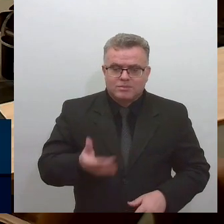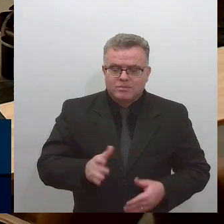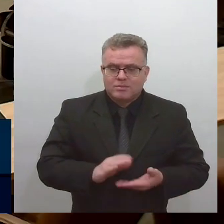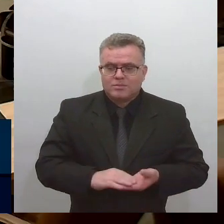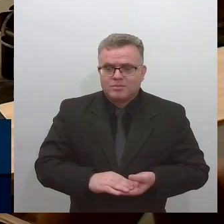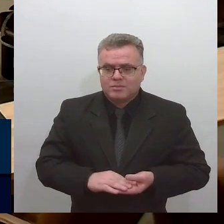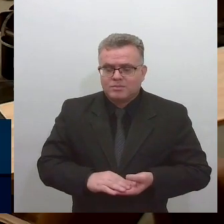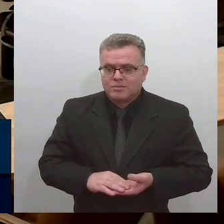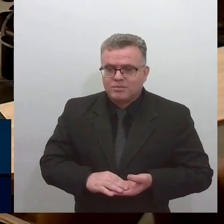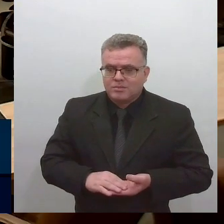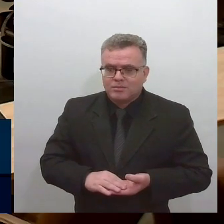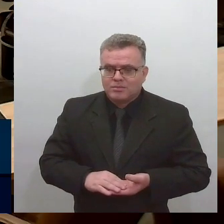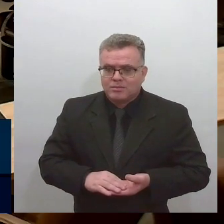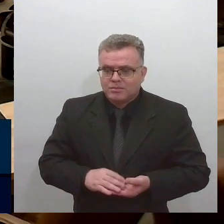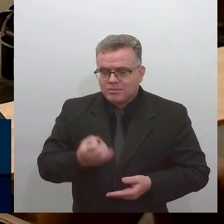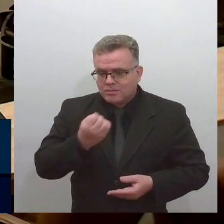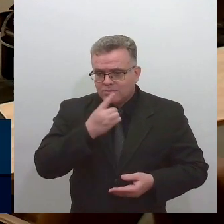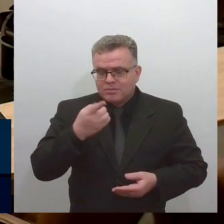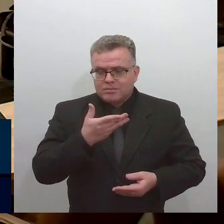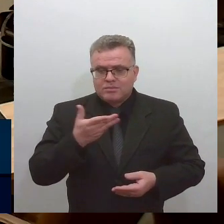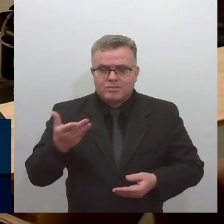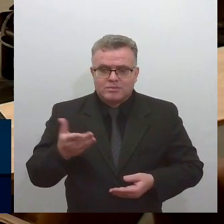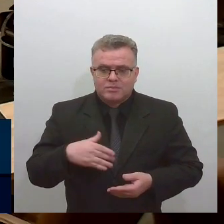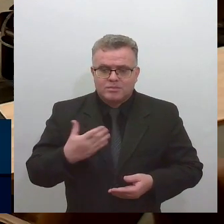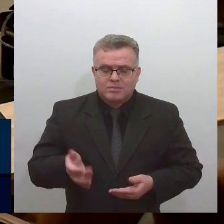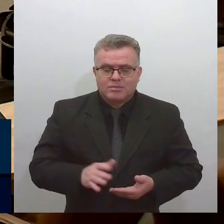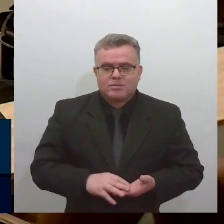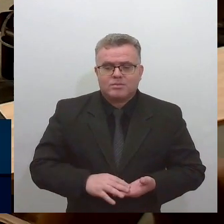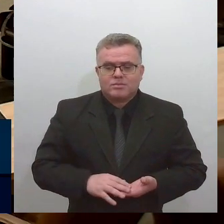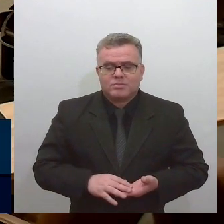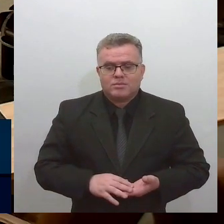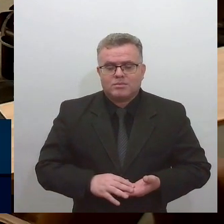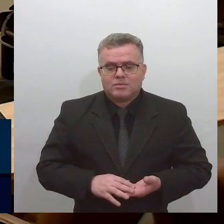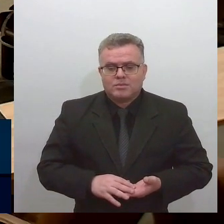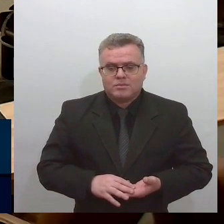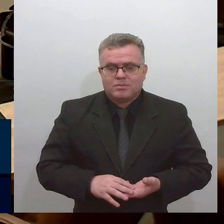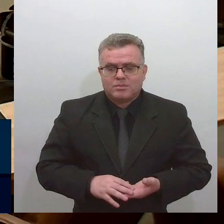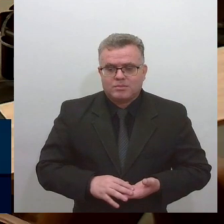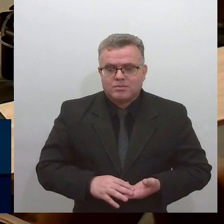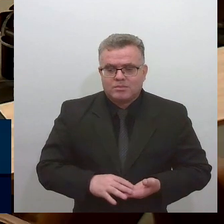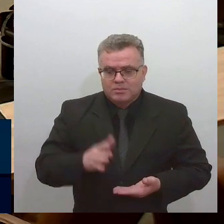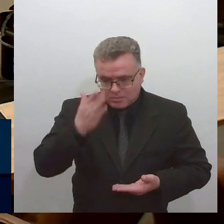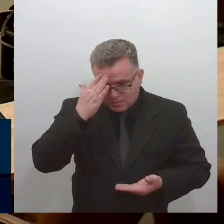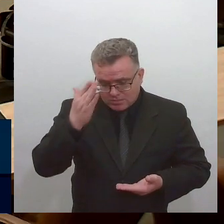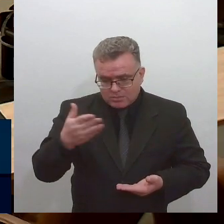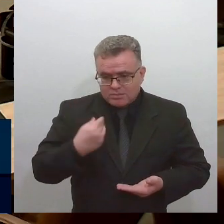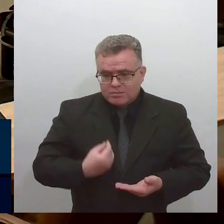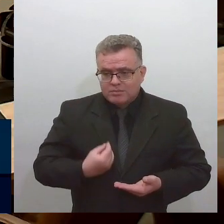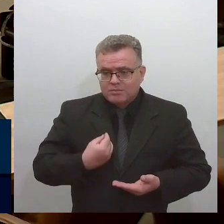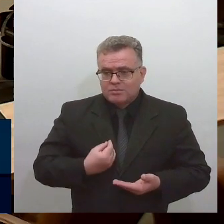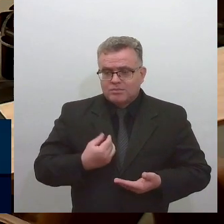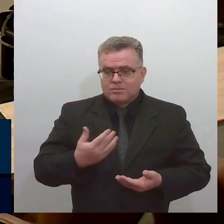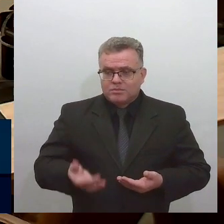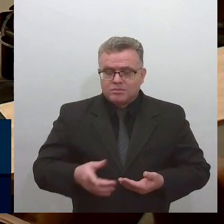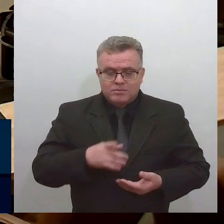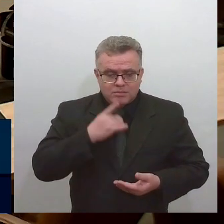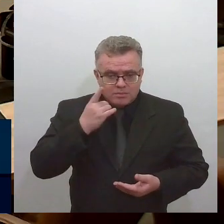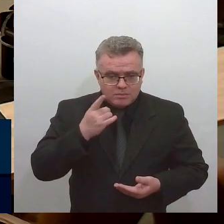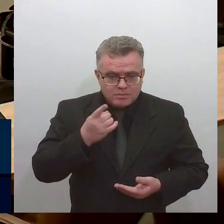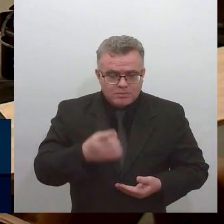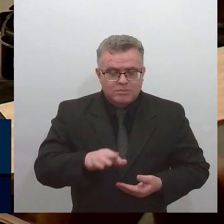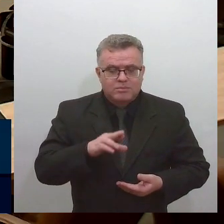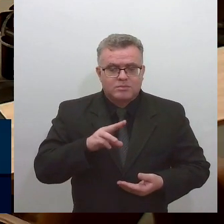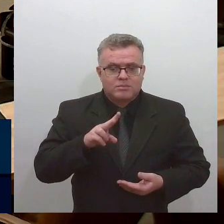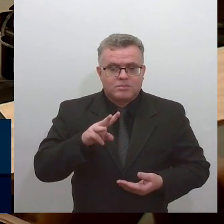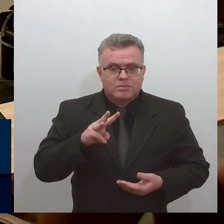Bom dia senhor presidente agradecer a presença do Dr Ralf aqui na